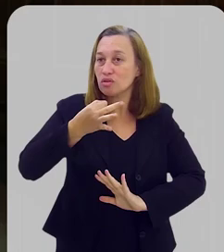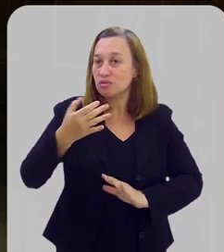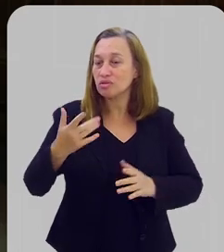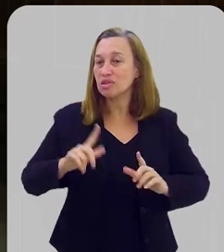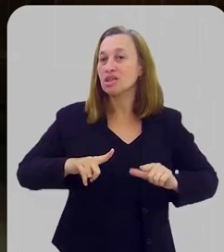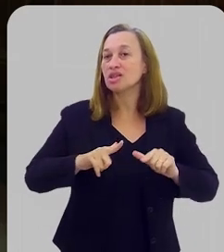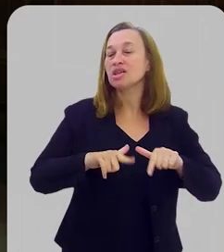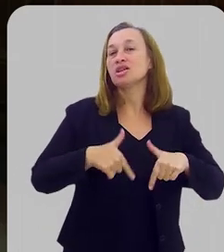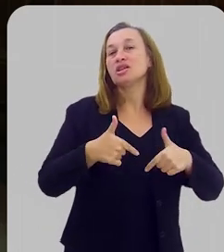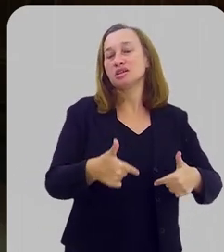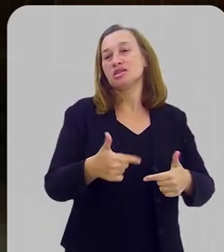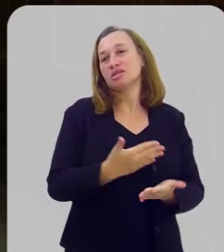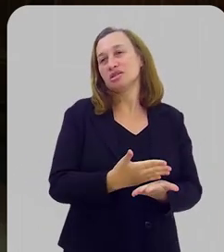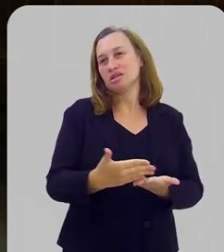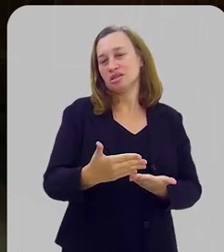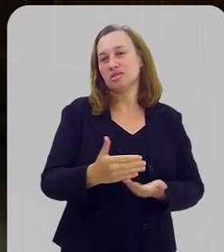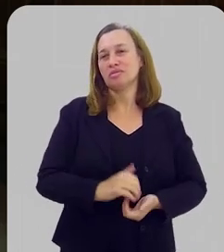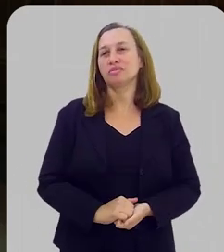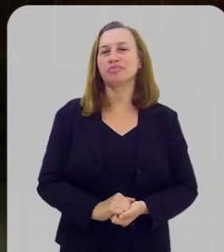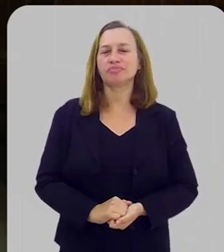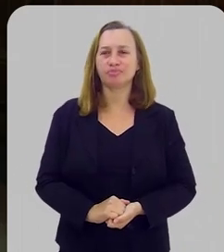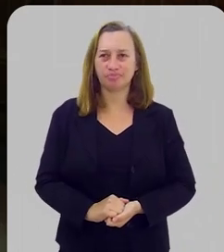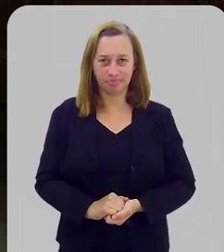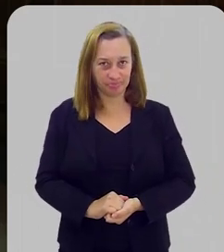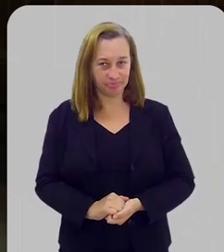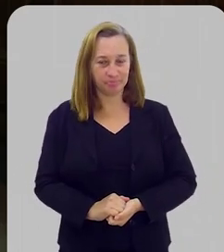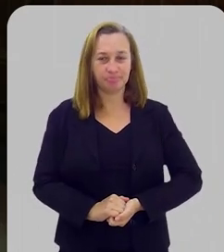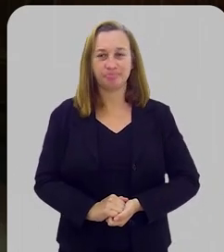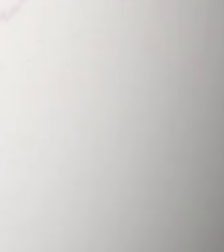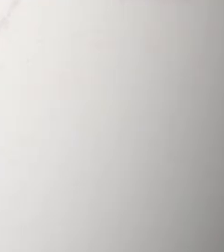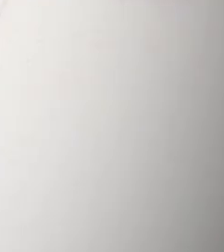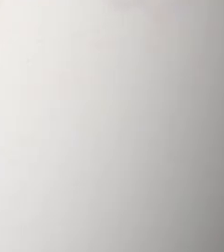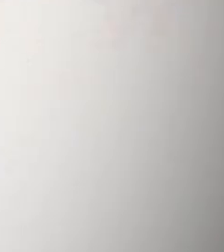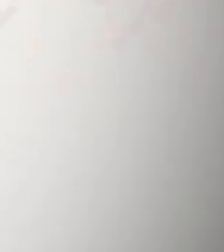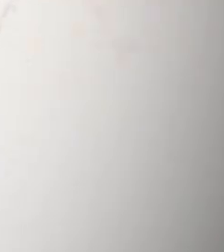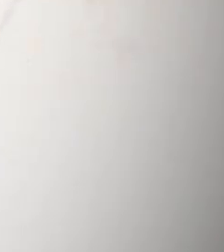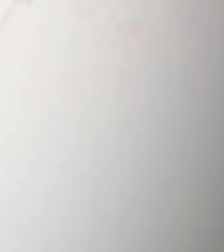apostasia segura aí louvor som tá